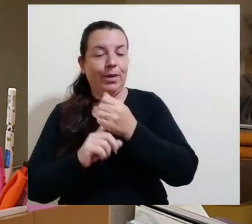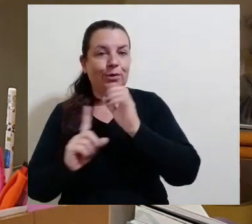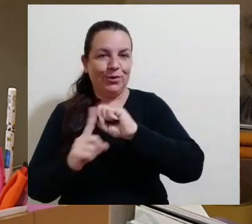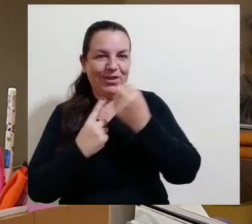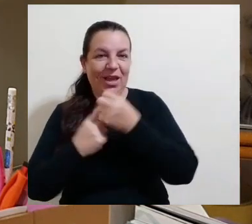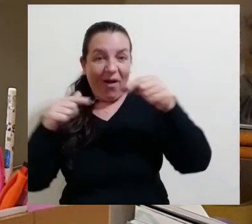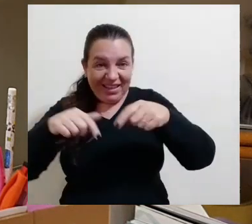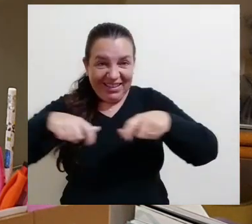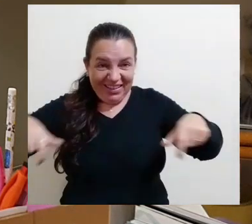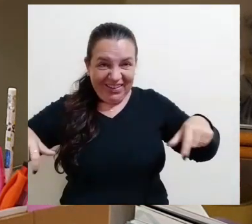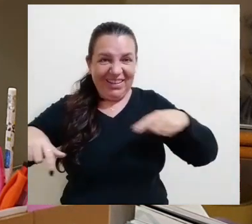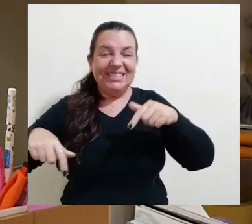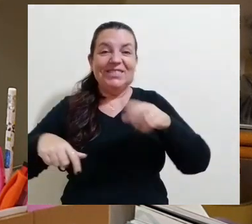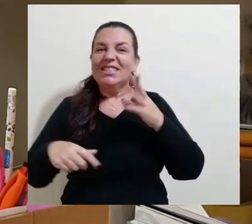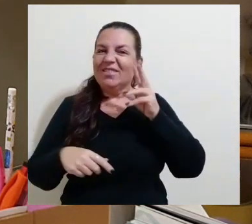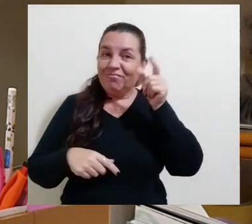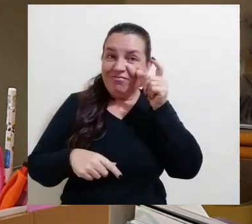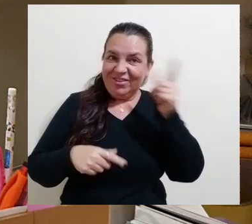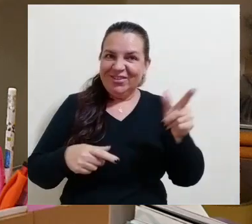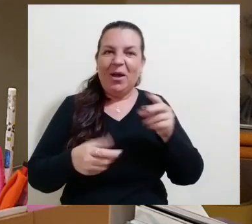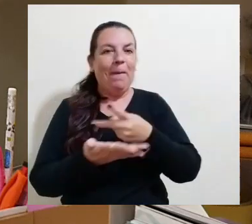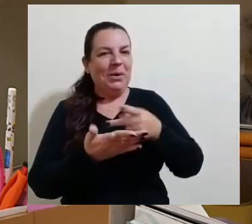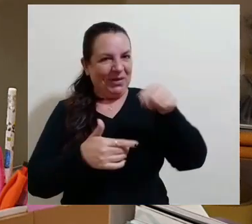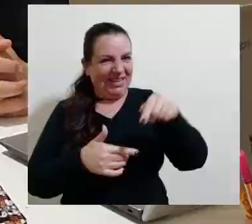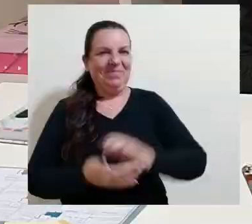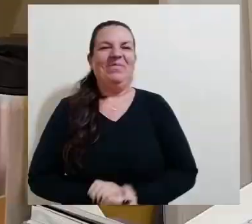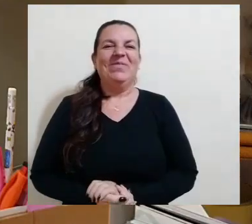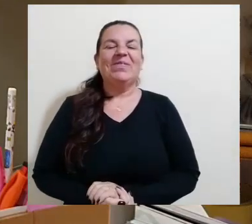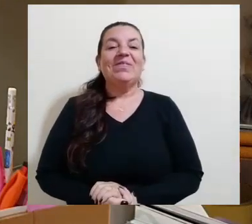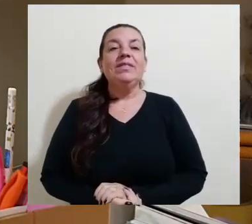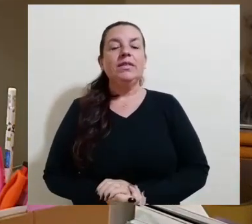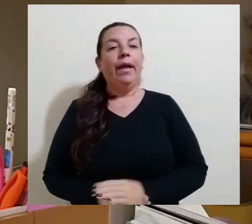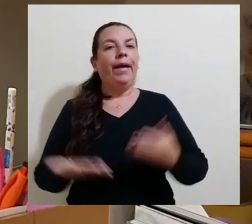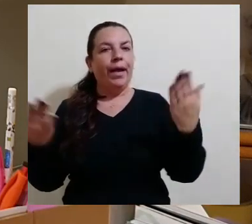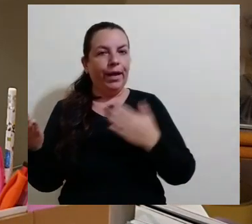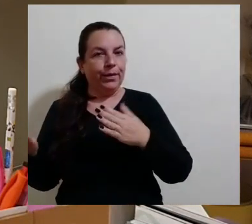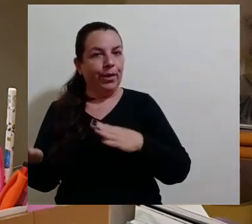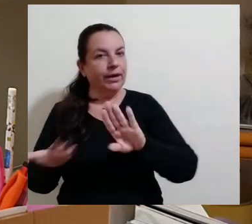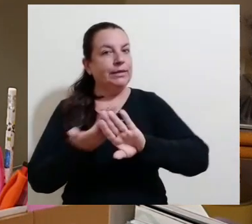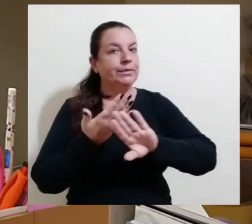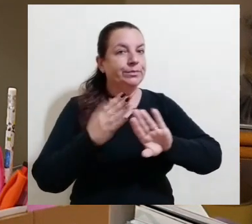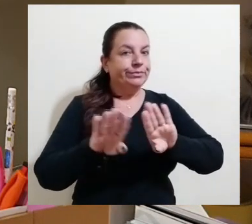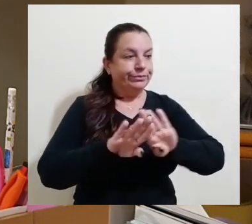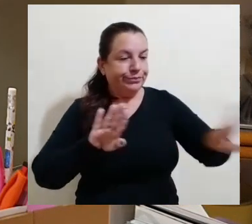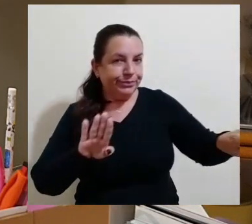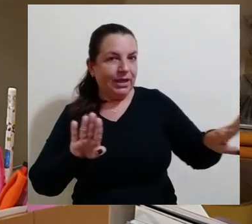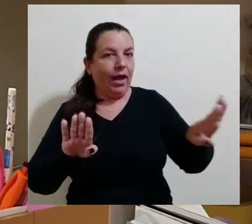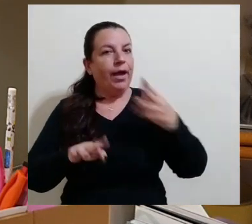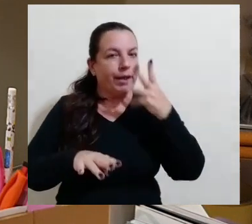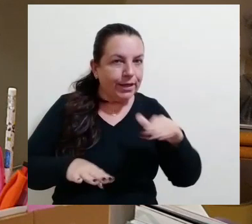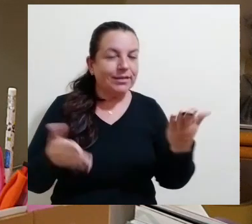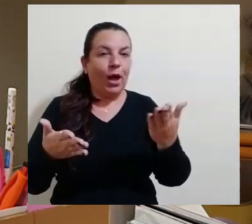crianças o arroba tá aqui embaixo se você ficou interessado é só procurar por ele agora a gente sai das crianças e vai para a